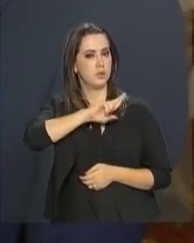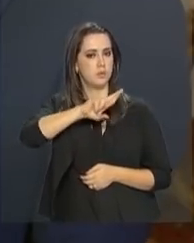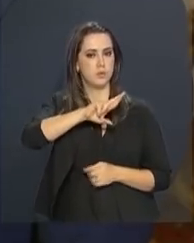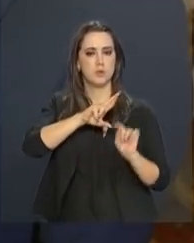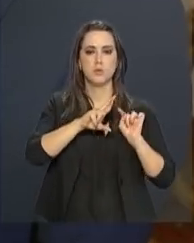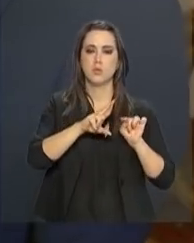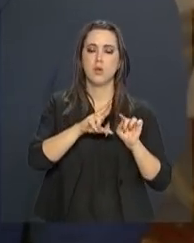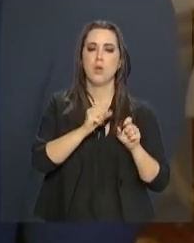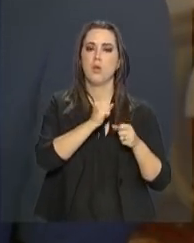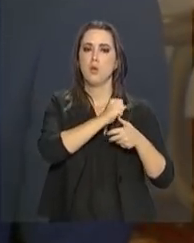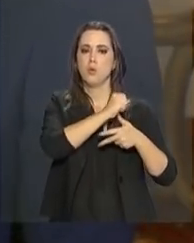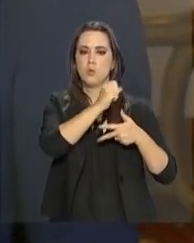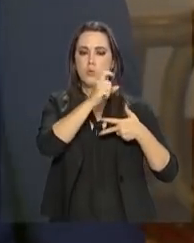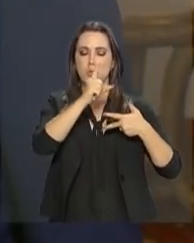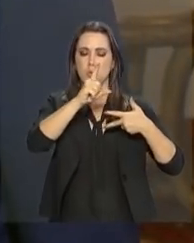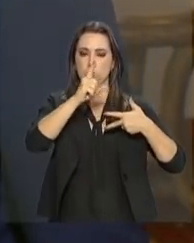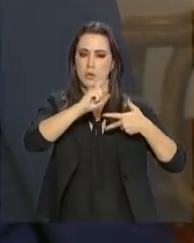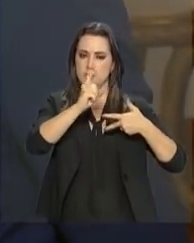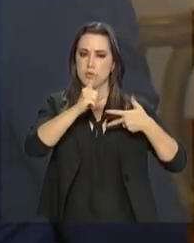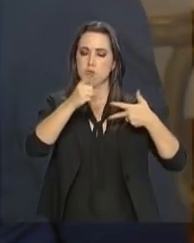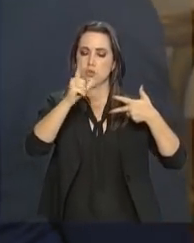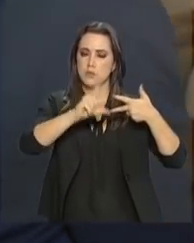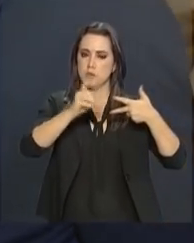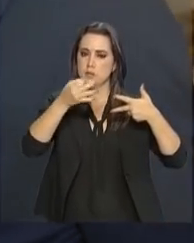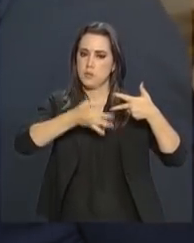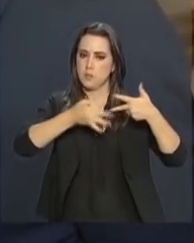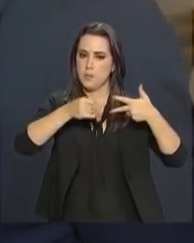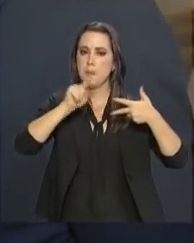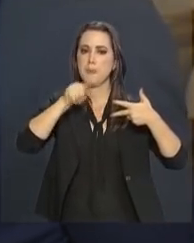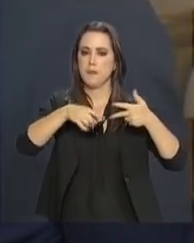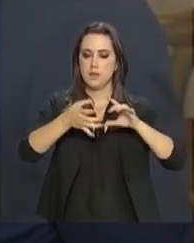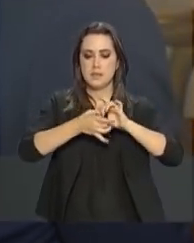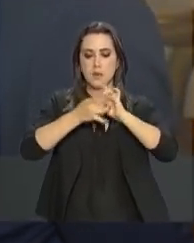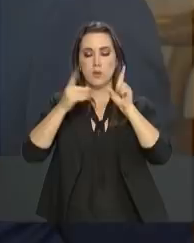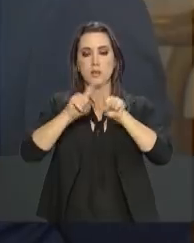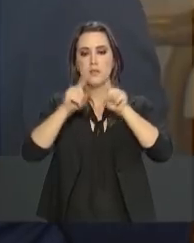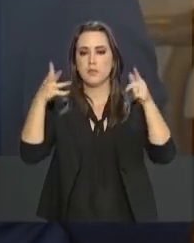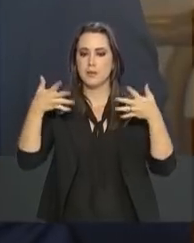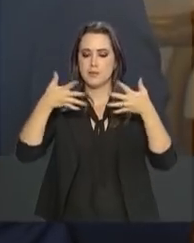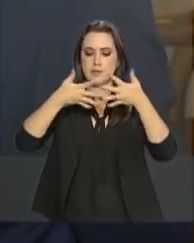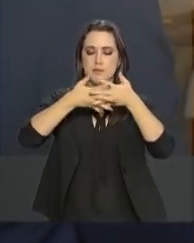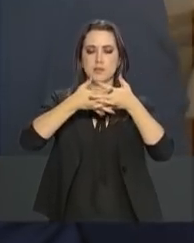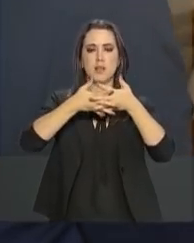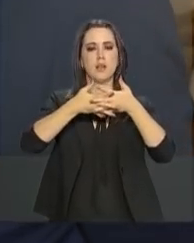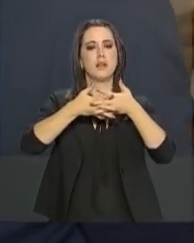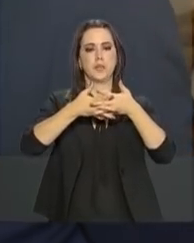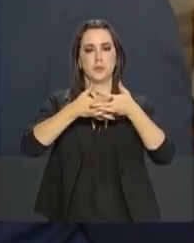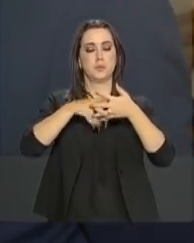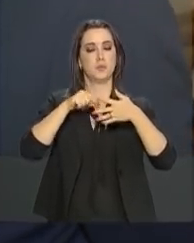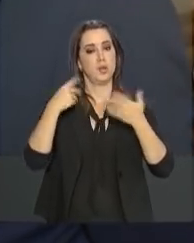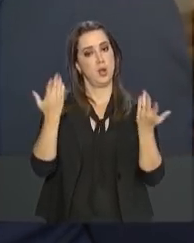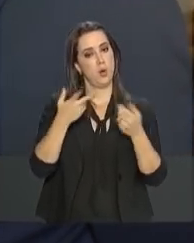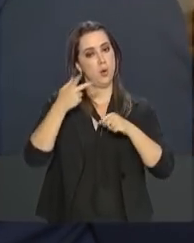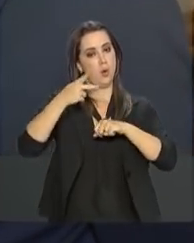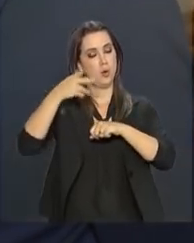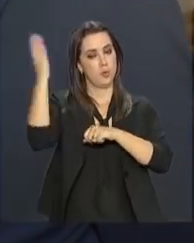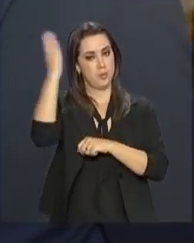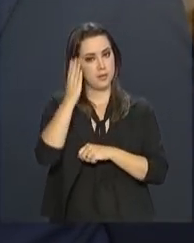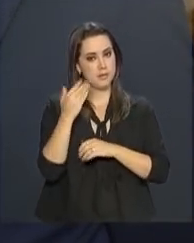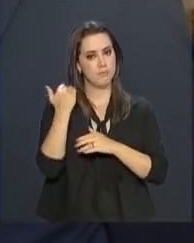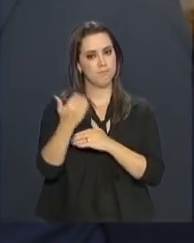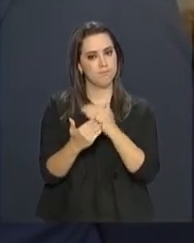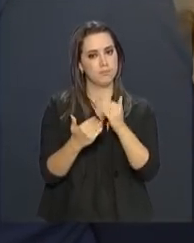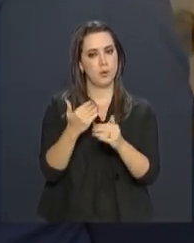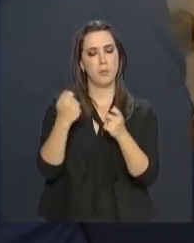os poderes são harmônicos e independentes mas momento que o brasil atravessa cada vez mais devemos trabalhar em